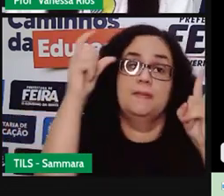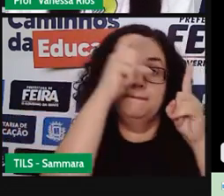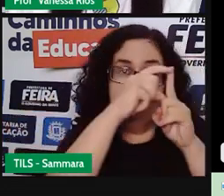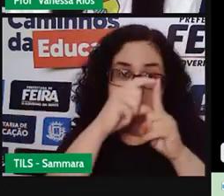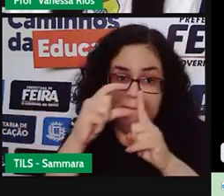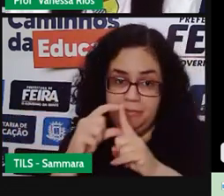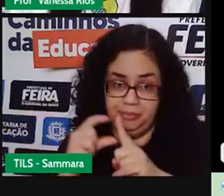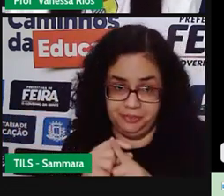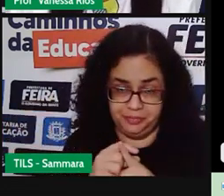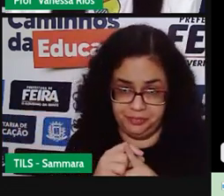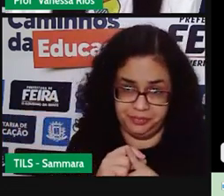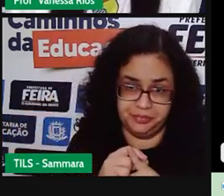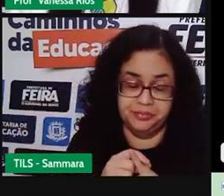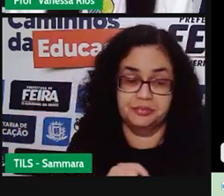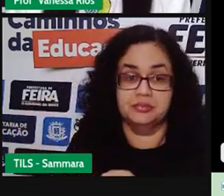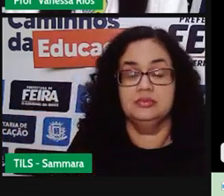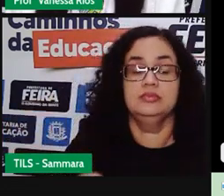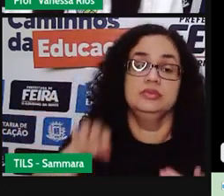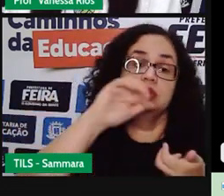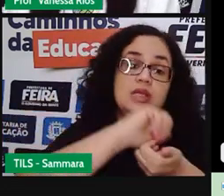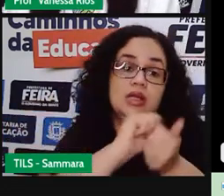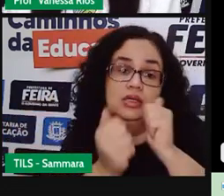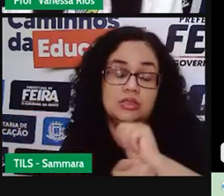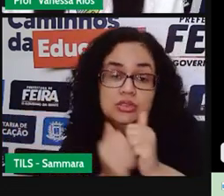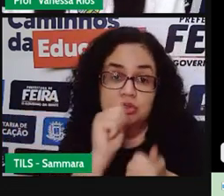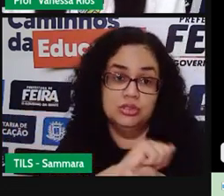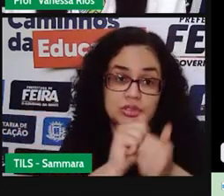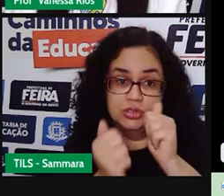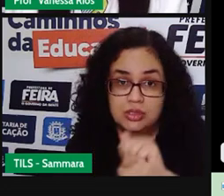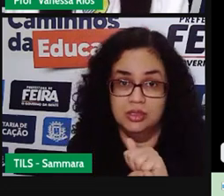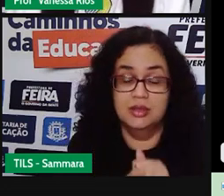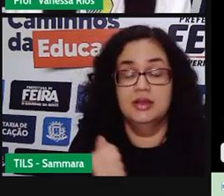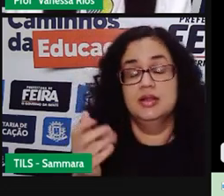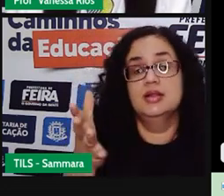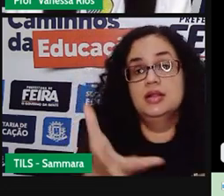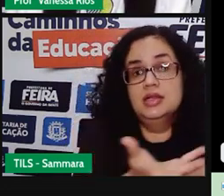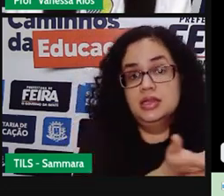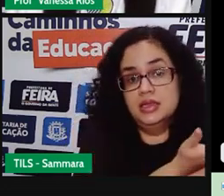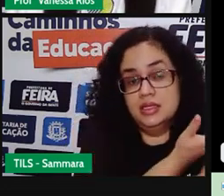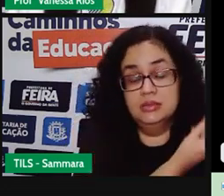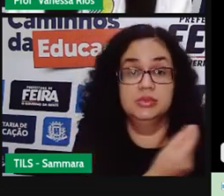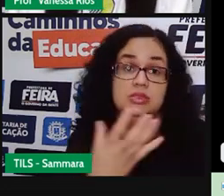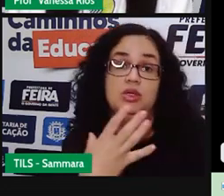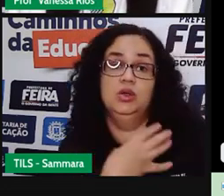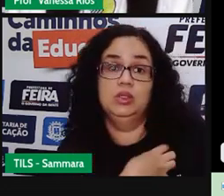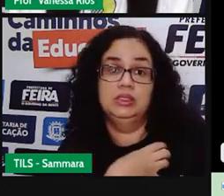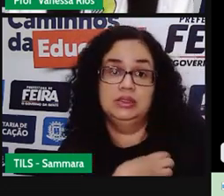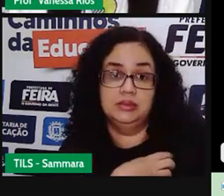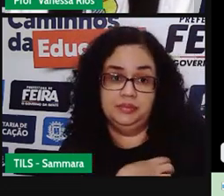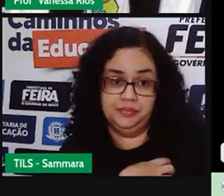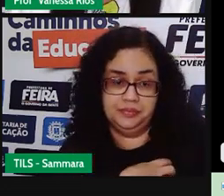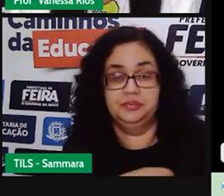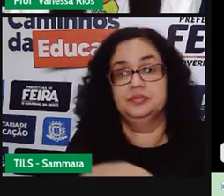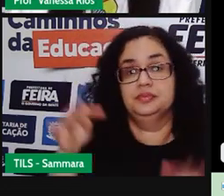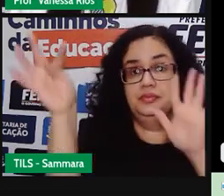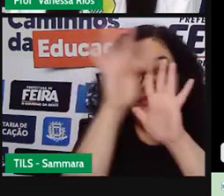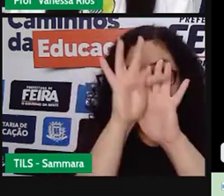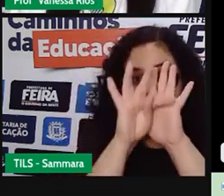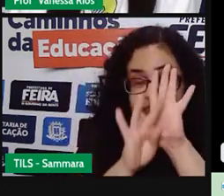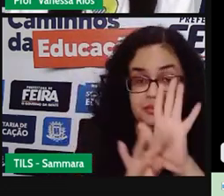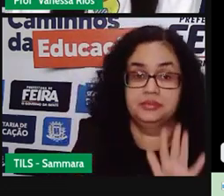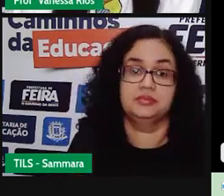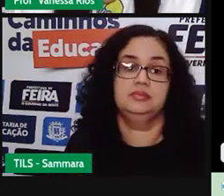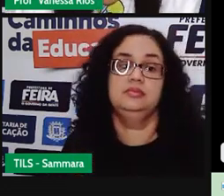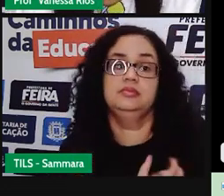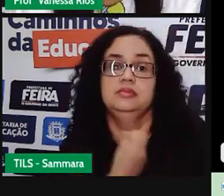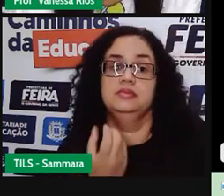do sentimento, esse texto é uma poesia. Entram aí nesses tipos de textos, nos textos poéticos, as